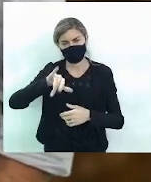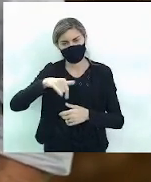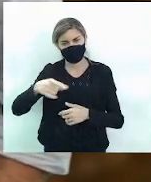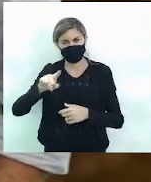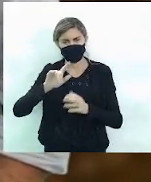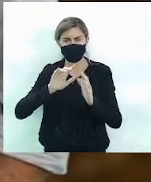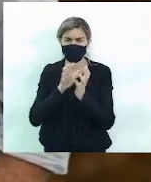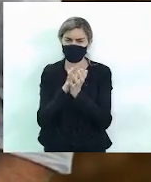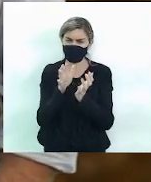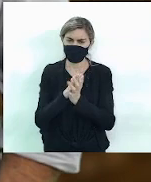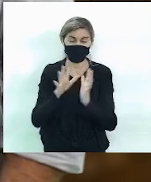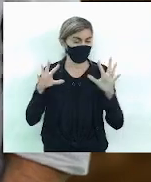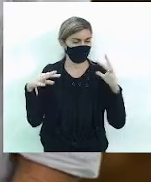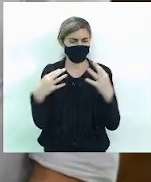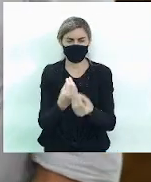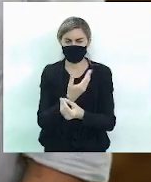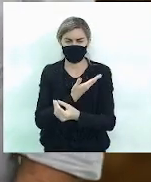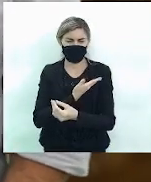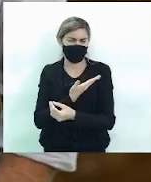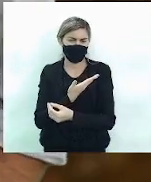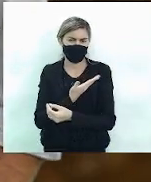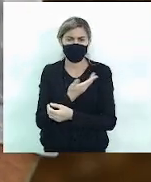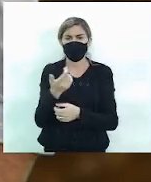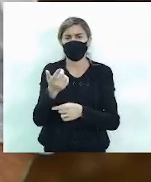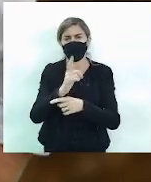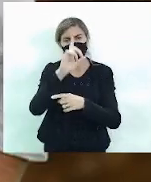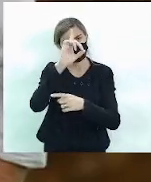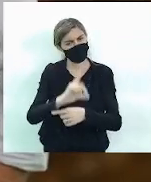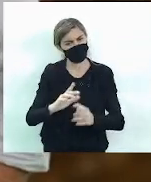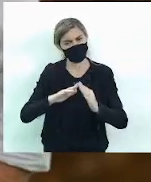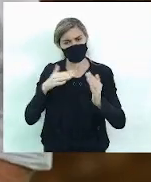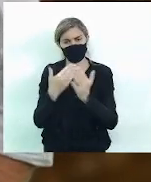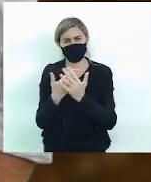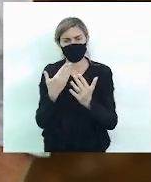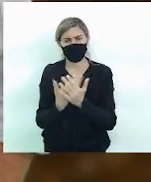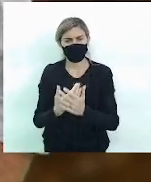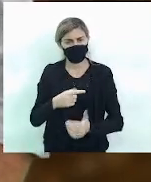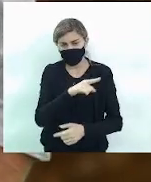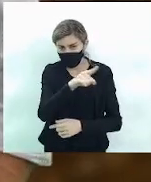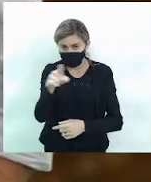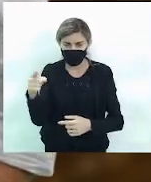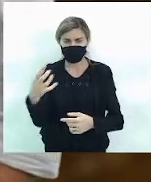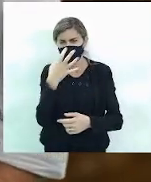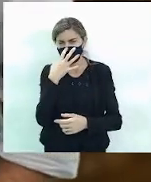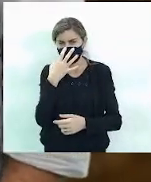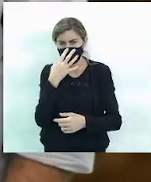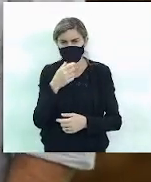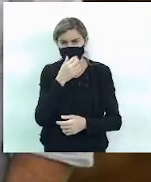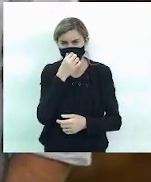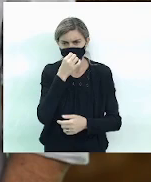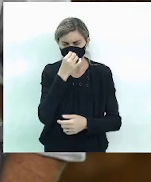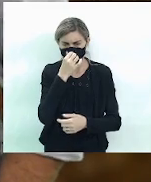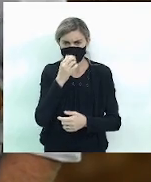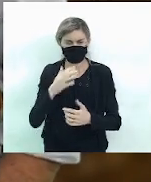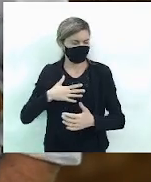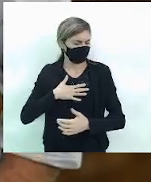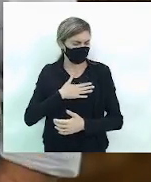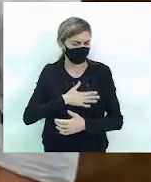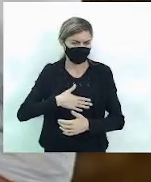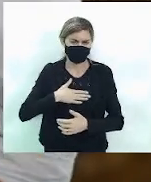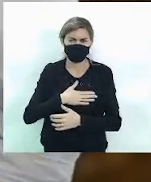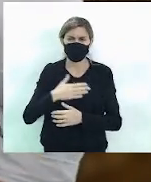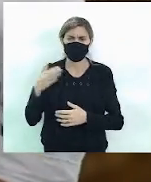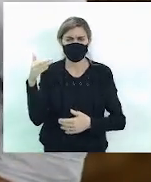Recife, né, a todos os meus colegas, a gestão da Escola de Aplicação do Recife e a você que está nos assistindo. Satisfação